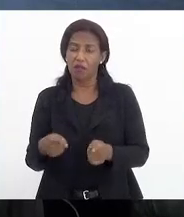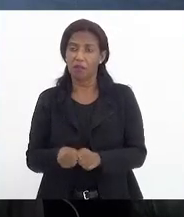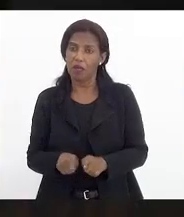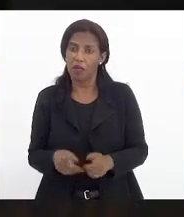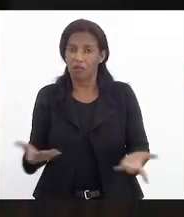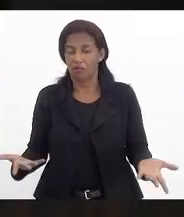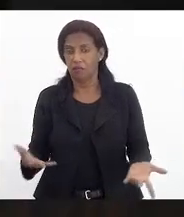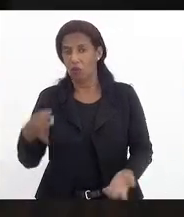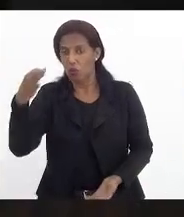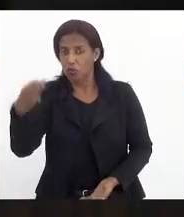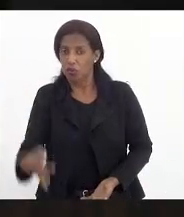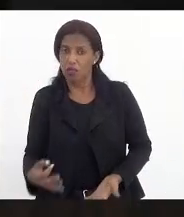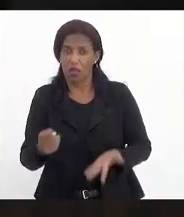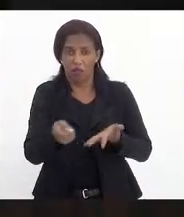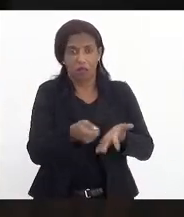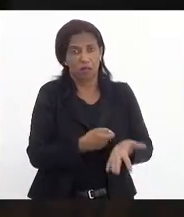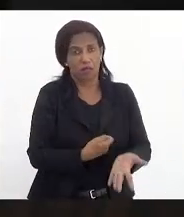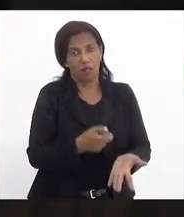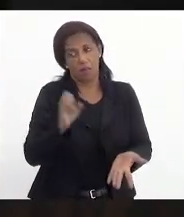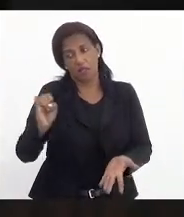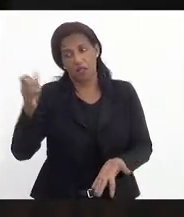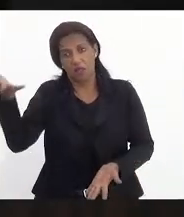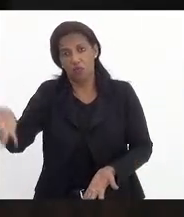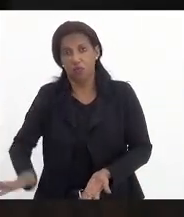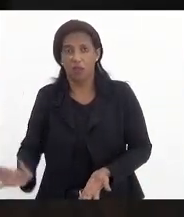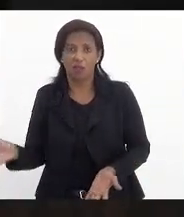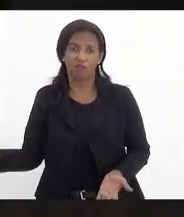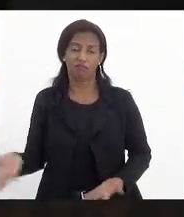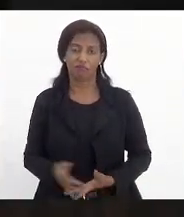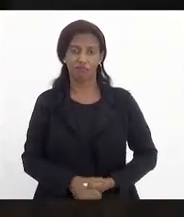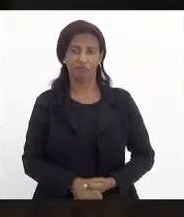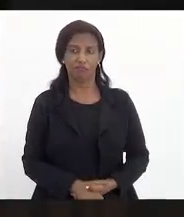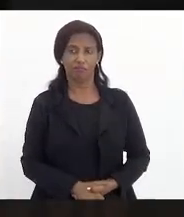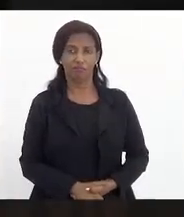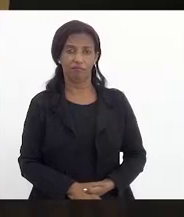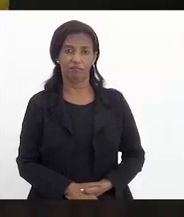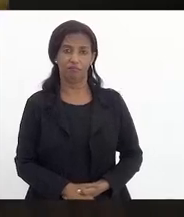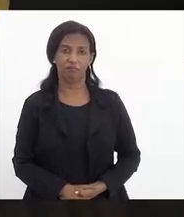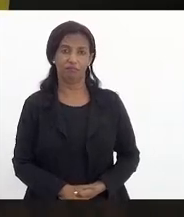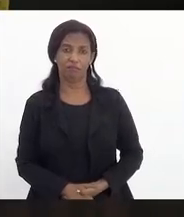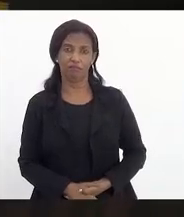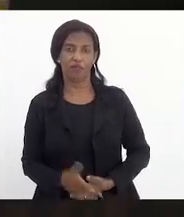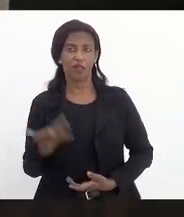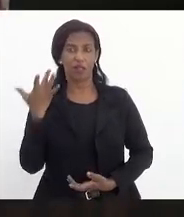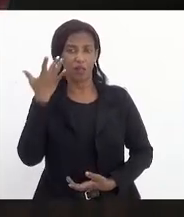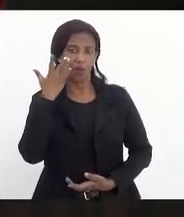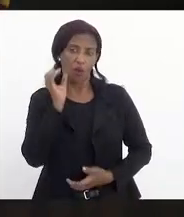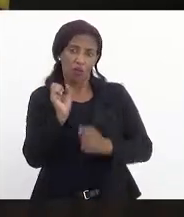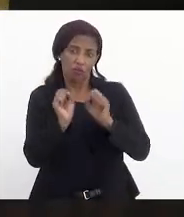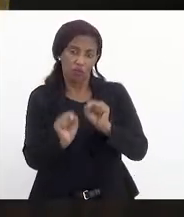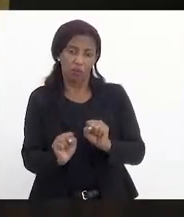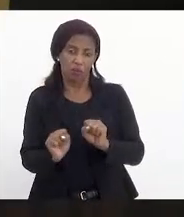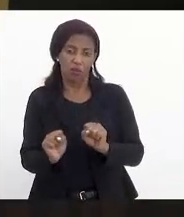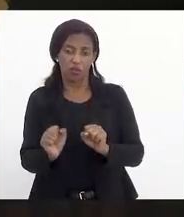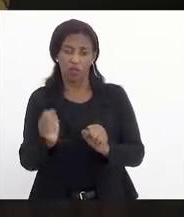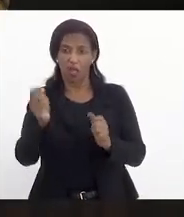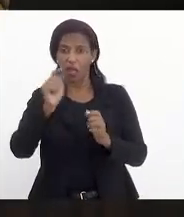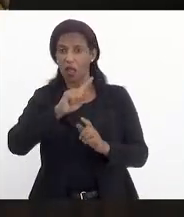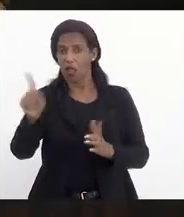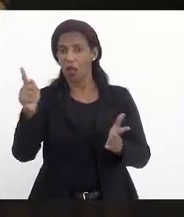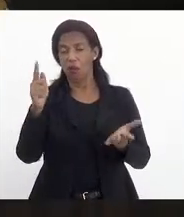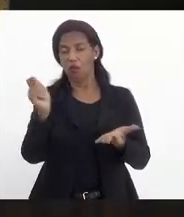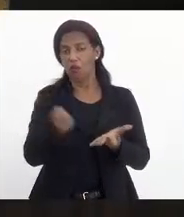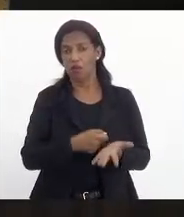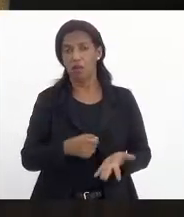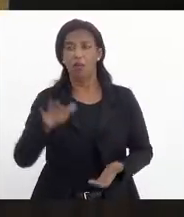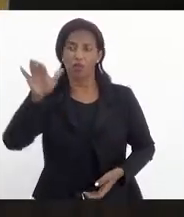O certo é cumprir, mas se o jeito de descumprir o acordo, eu acho que você pode até descumprir o acordo, mas é só combinar,